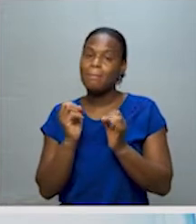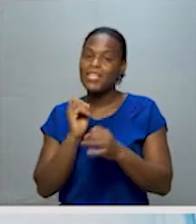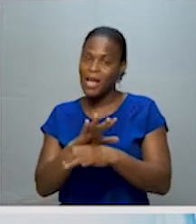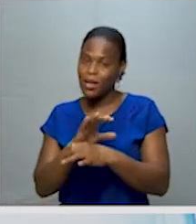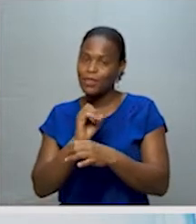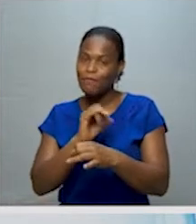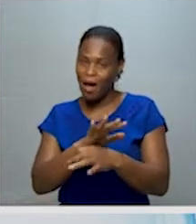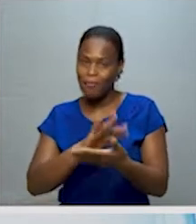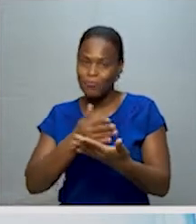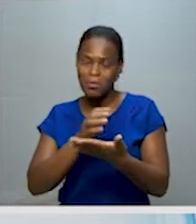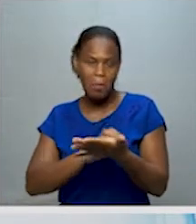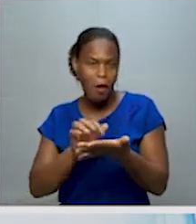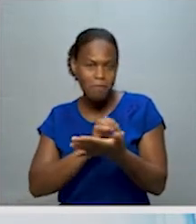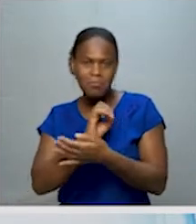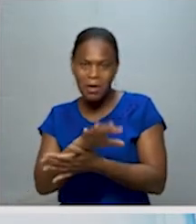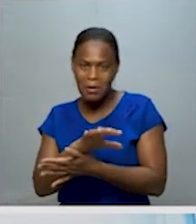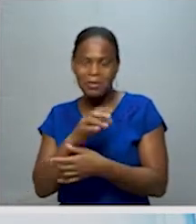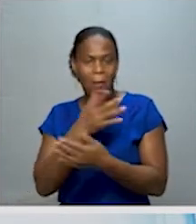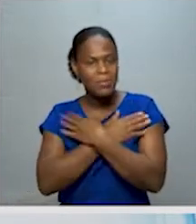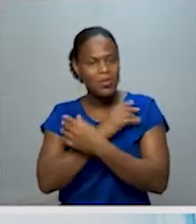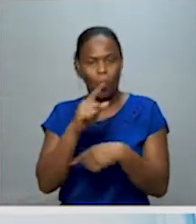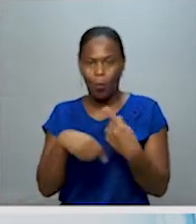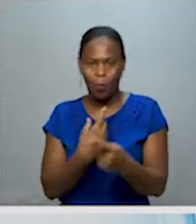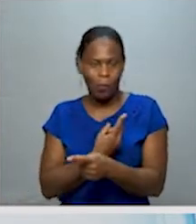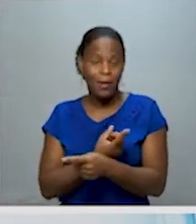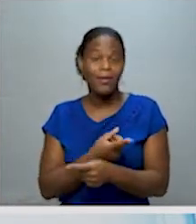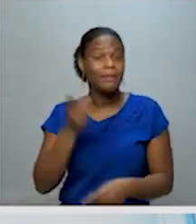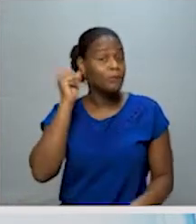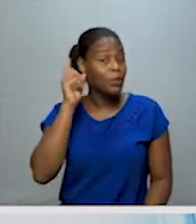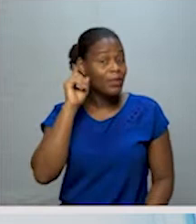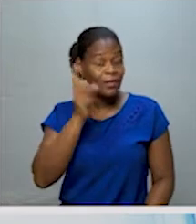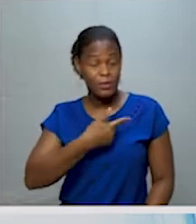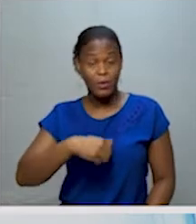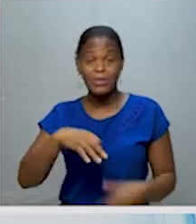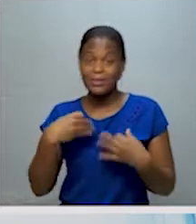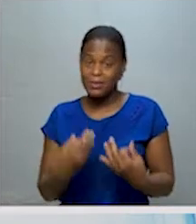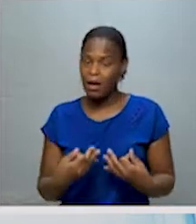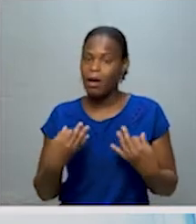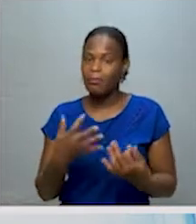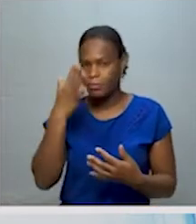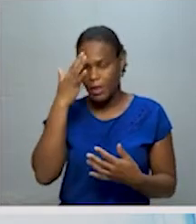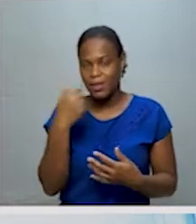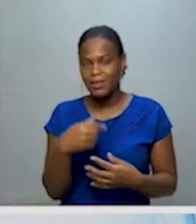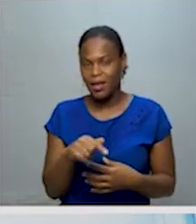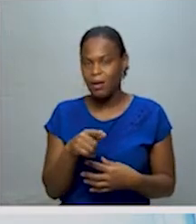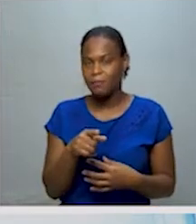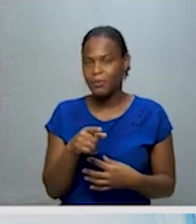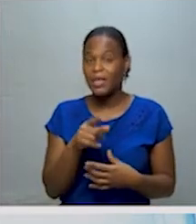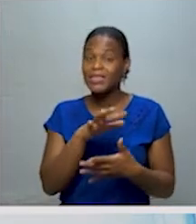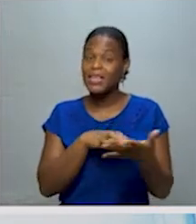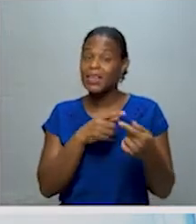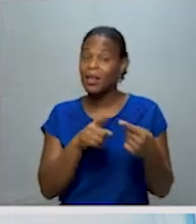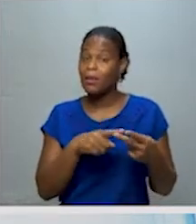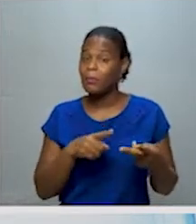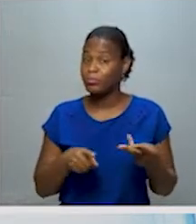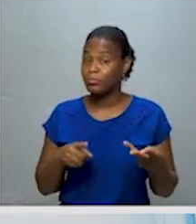pessoas, aos nossos amigos, etc, etc. Então, é importante termos sempre em conta esses tipos de